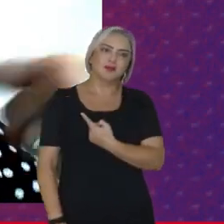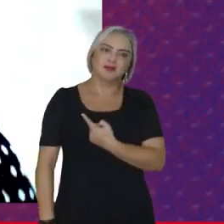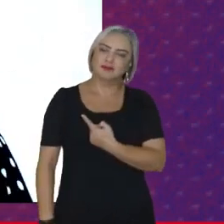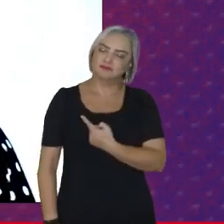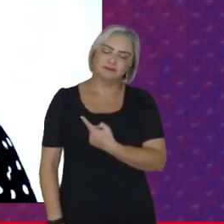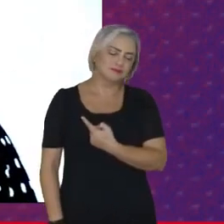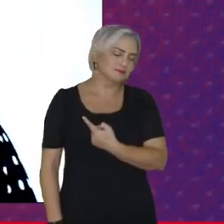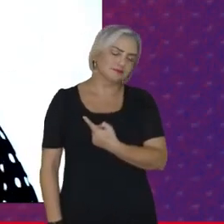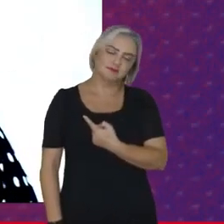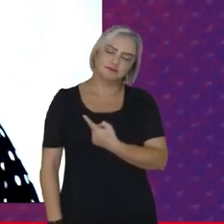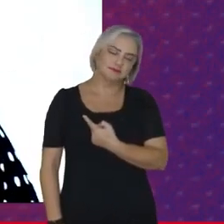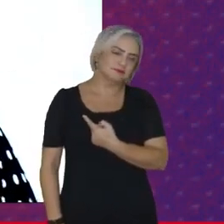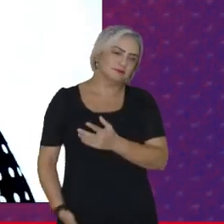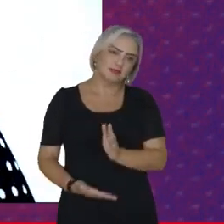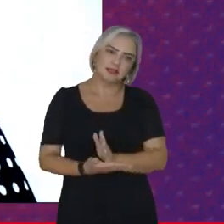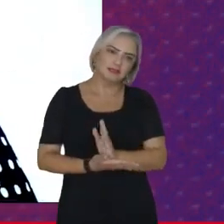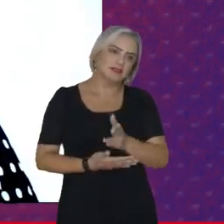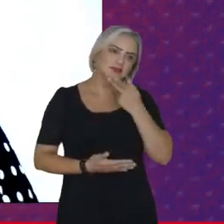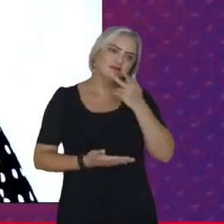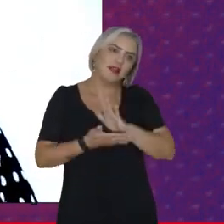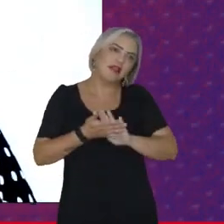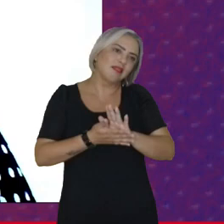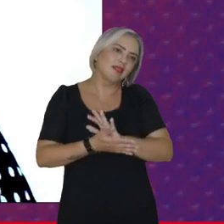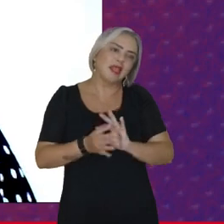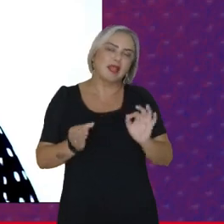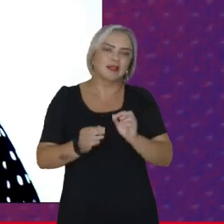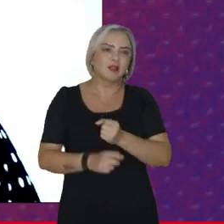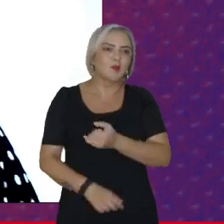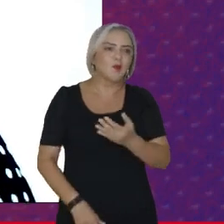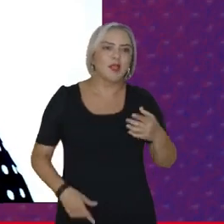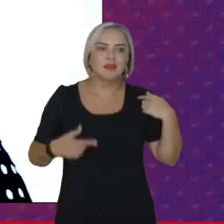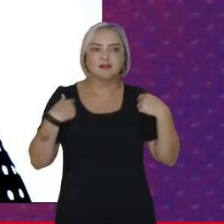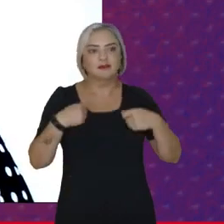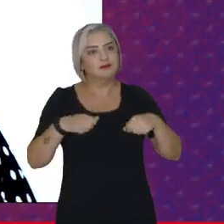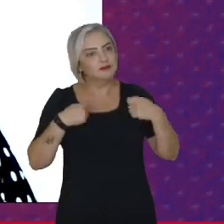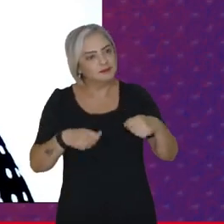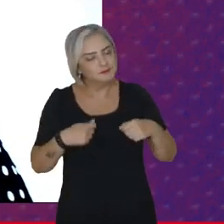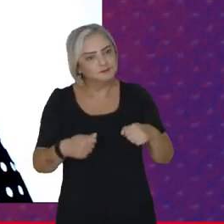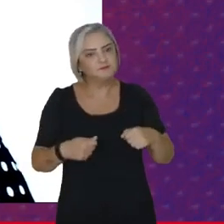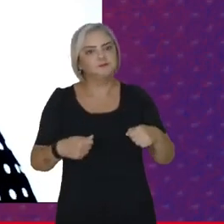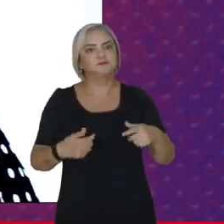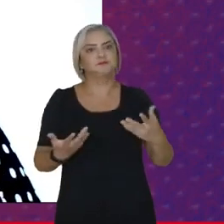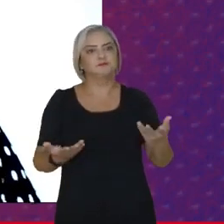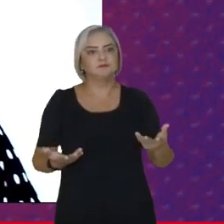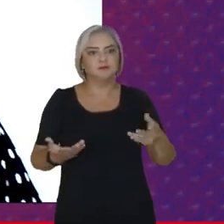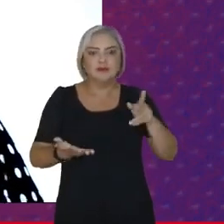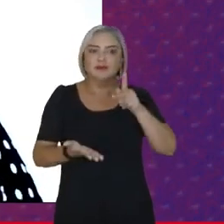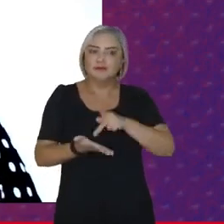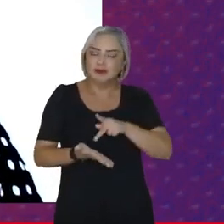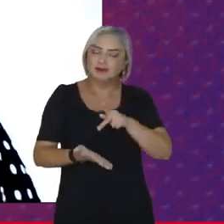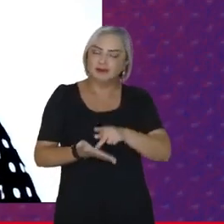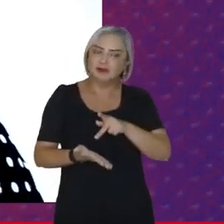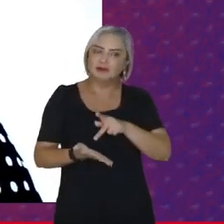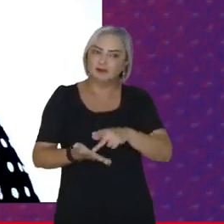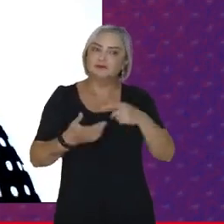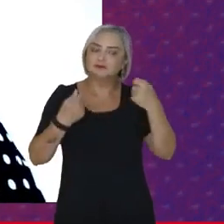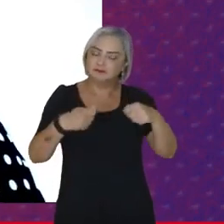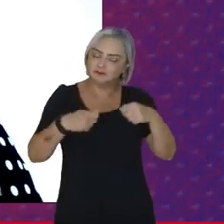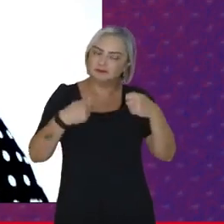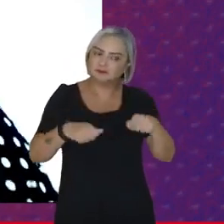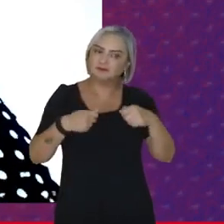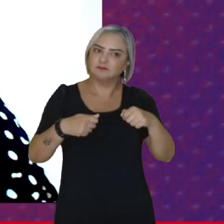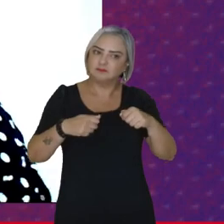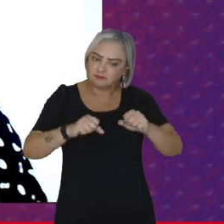fala, ou a maioria das vezes não fala, quais são as necessidades, as demandas reais que precisam